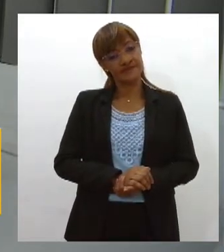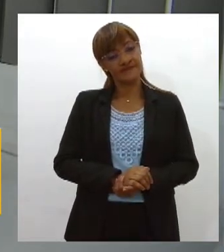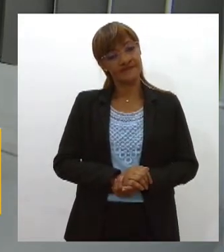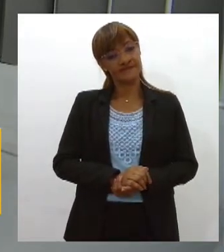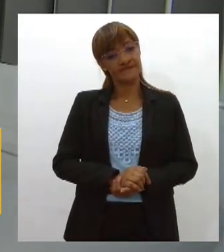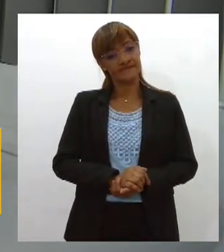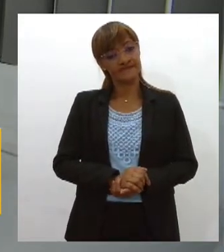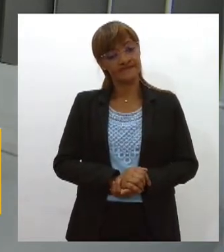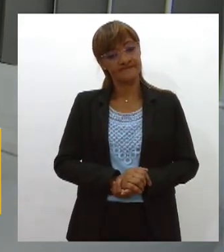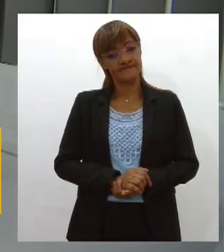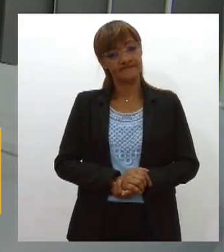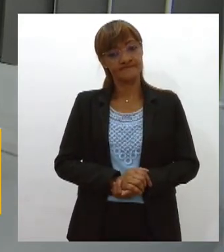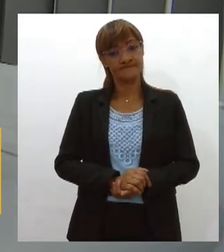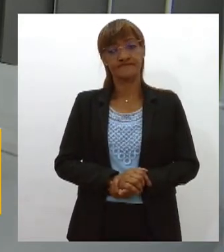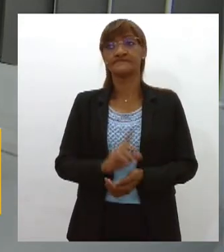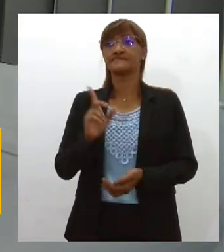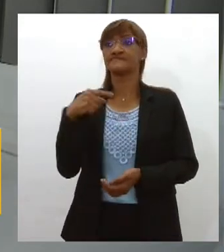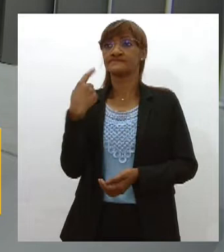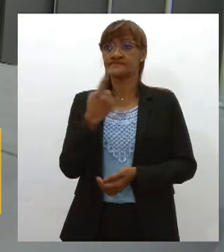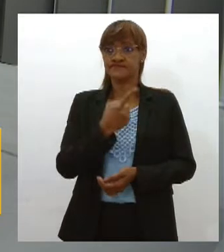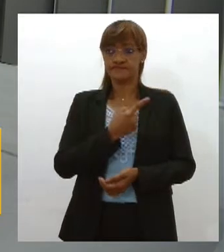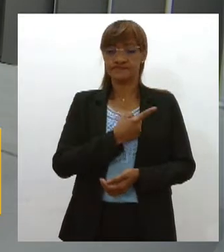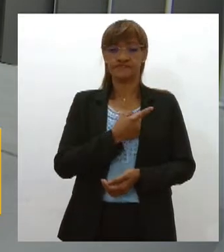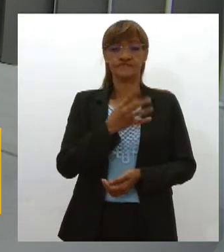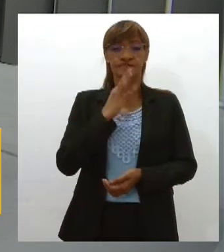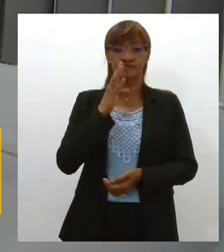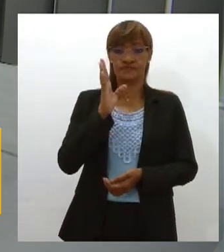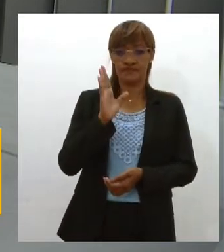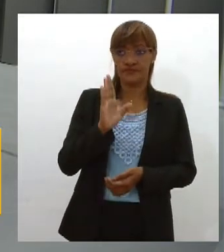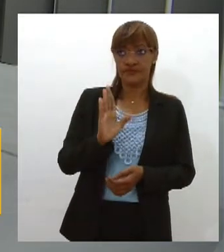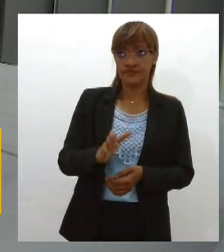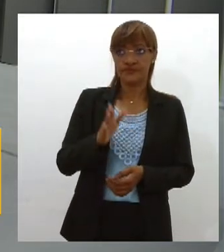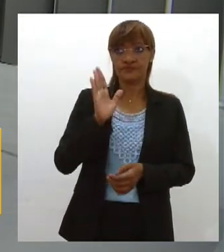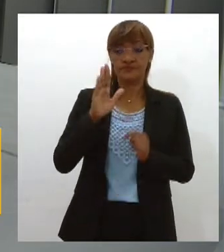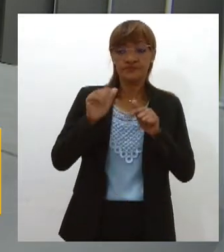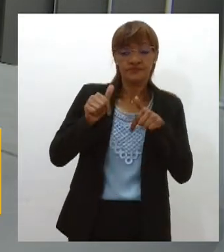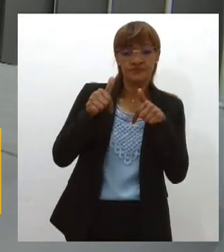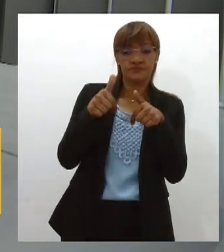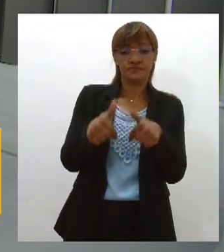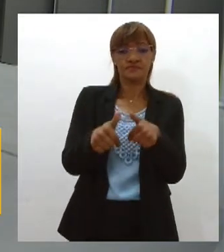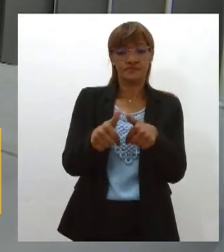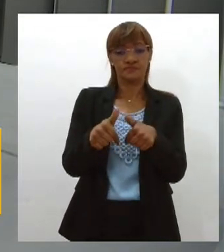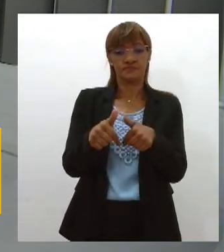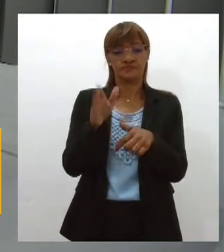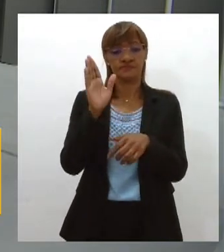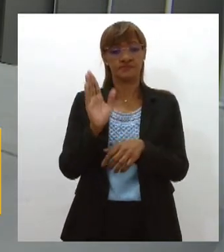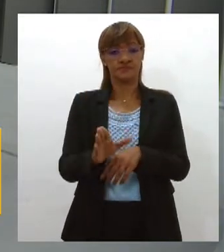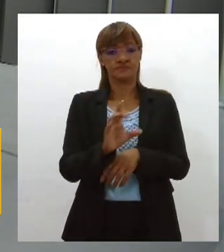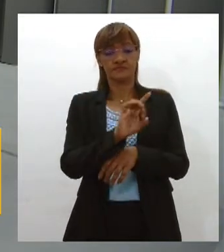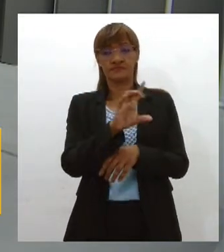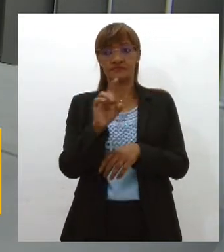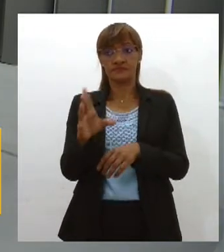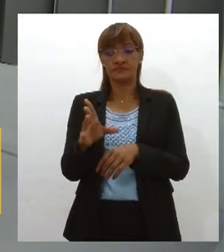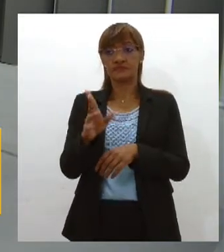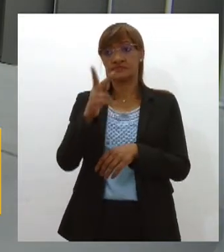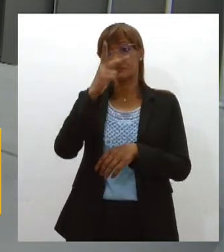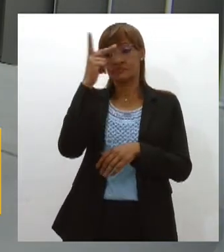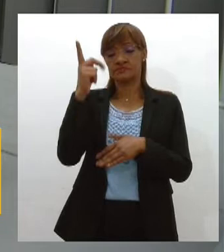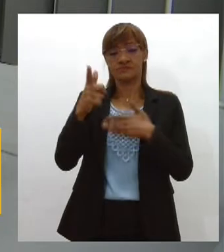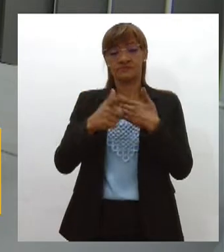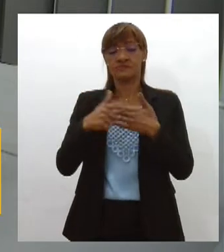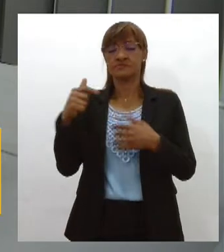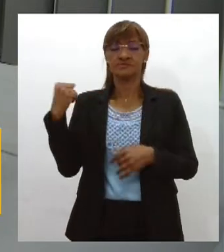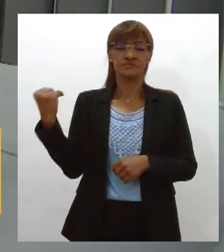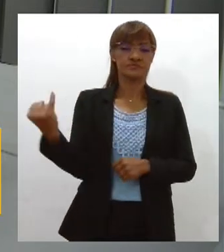dia. Adriane, a gente sabe que muitos são os desafios, né, dos recenseadores nesse processo que é tão importante